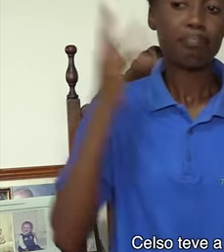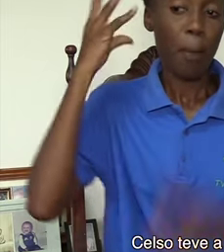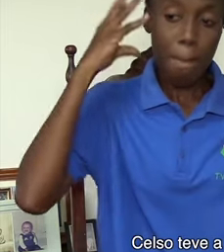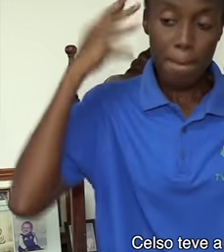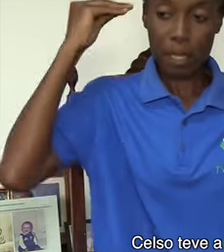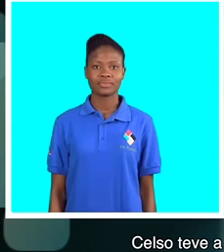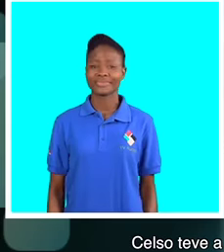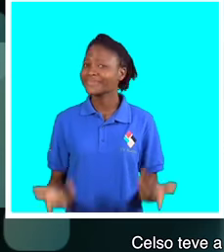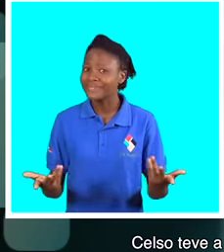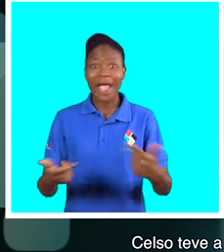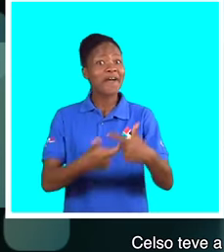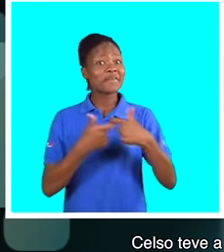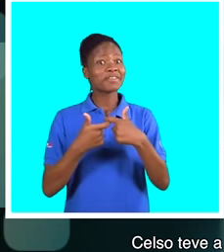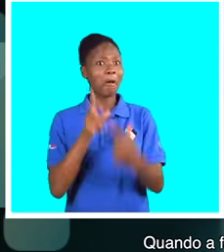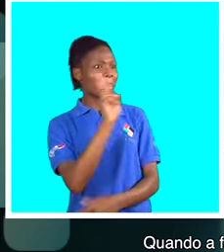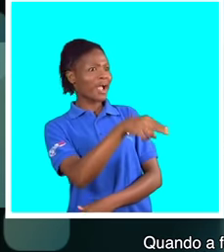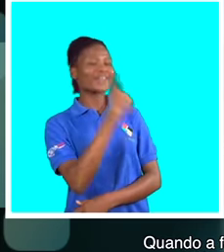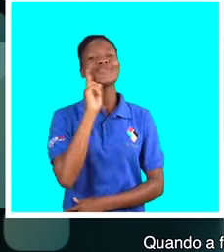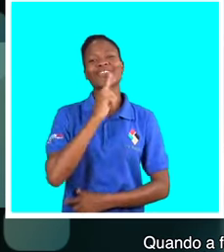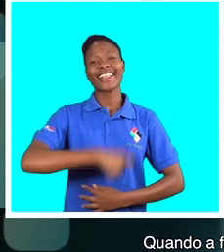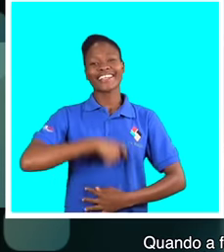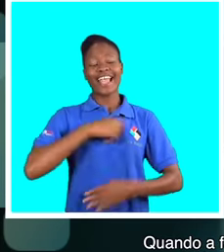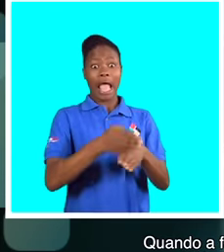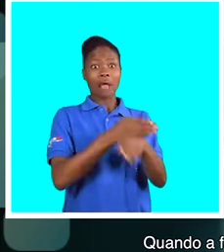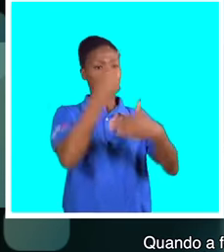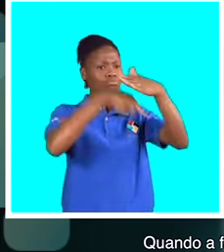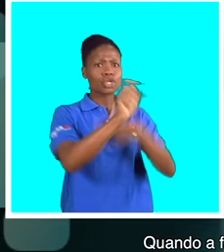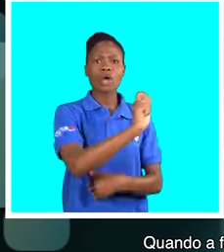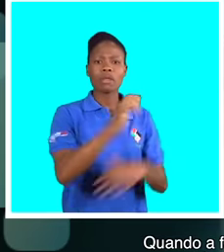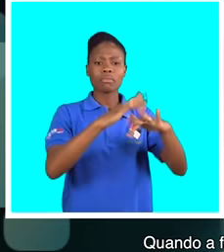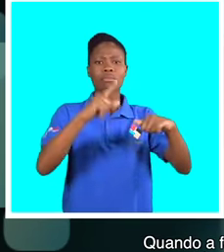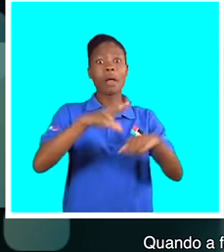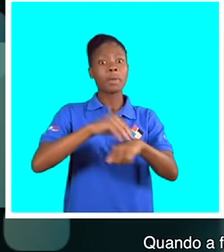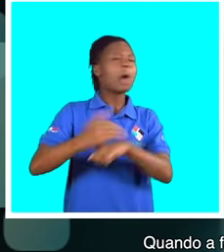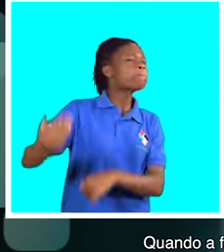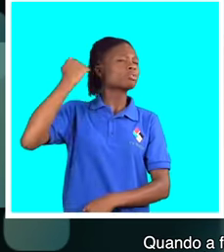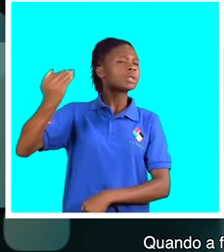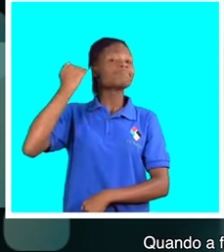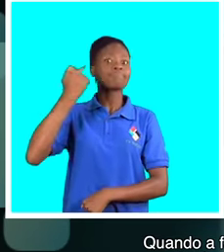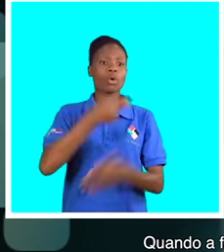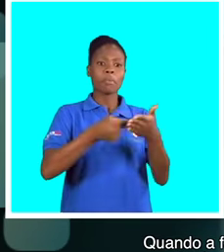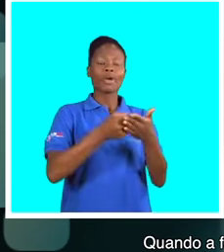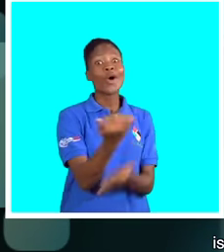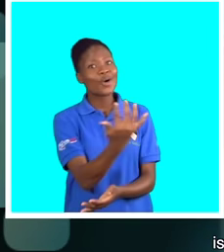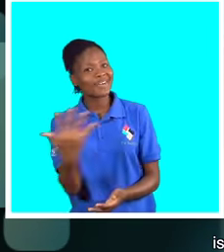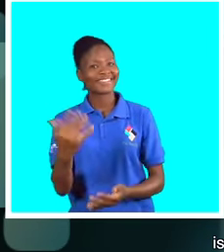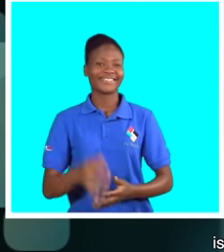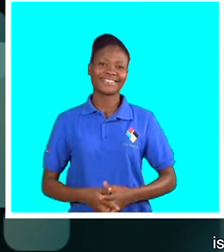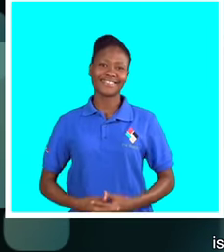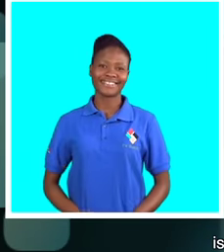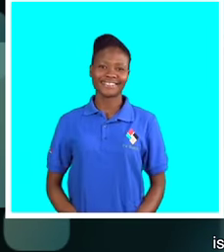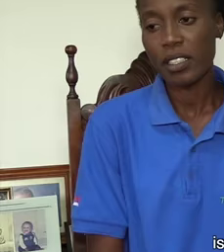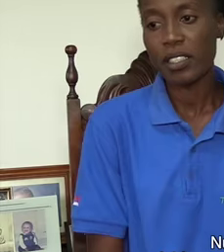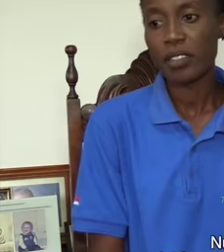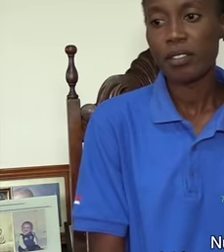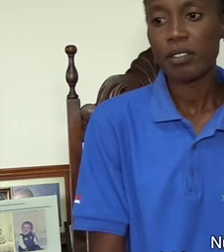Celso teve a sorte de frequentar a escola muito cedo. Quando a família se apercebeu de que ele era surdo, matriculou na escola especial número 1, isso ainda no